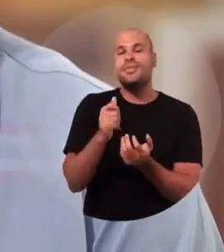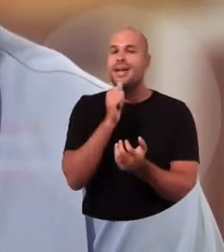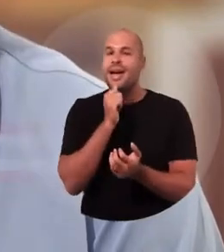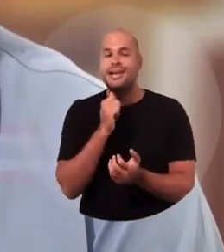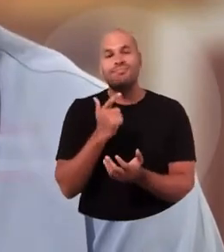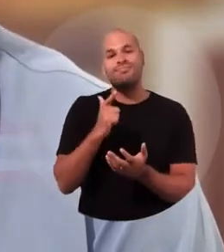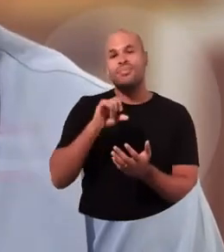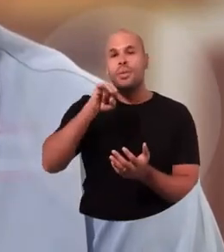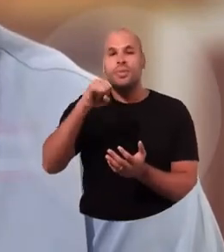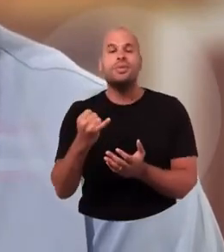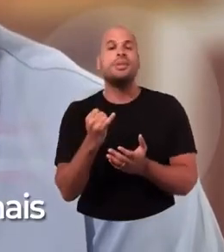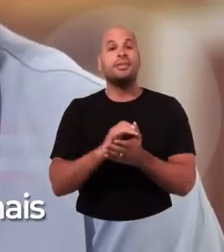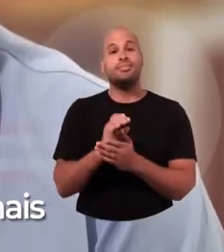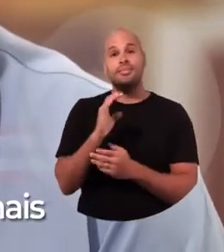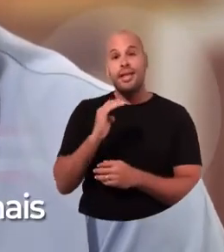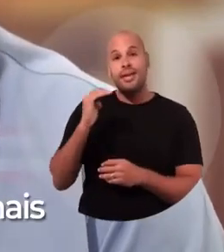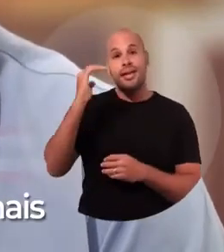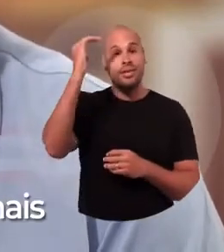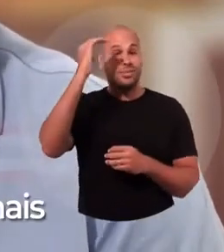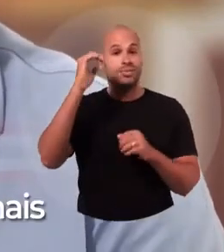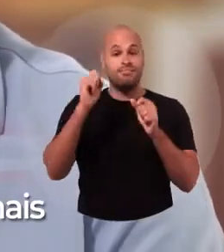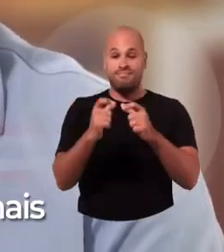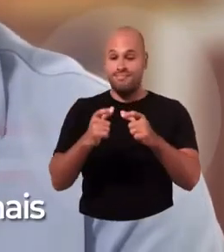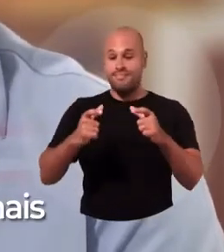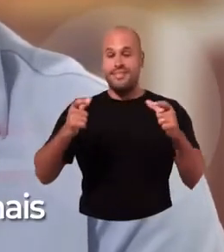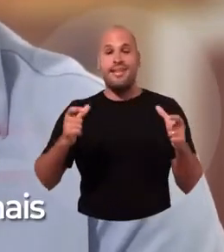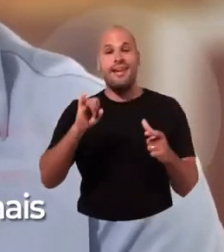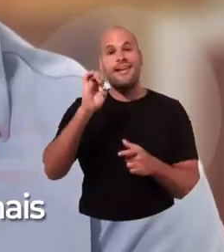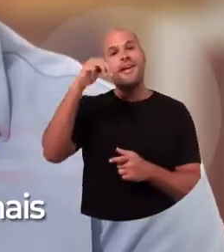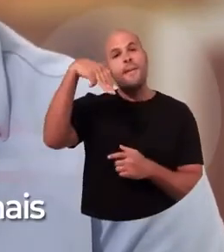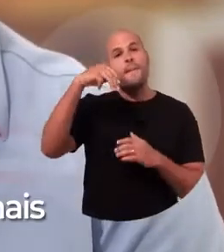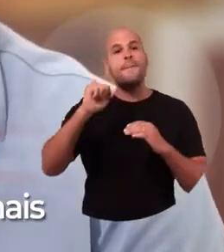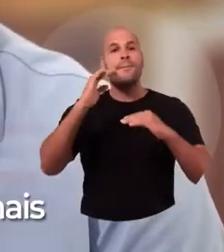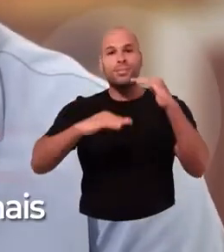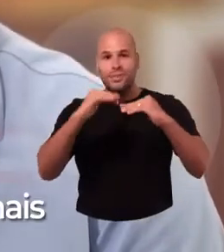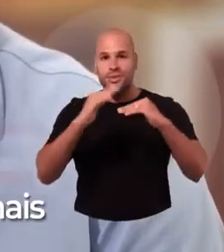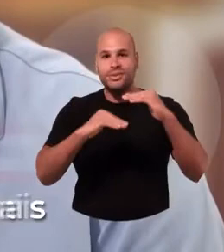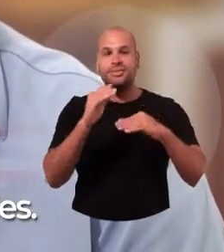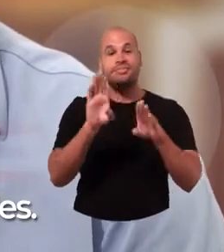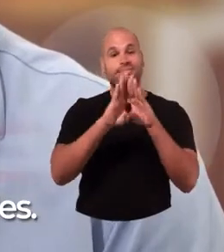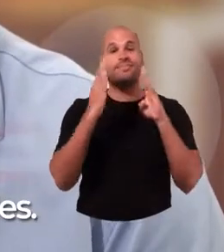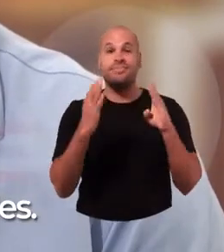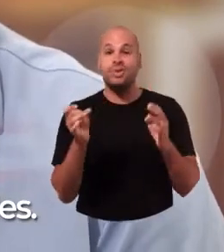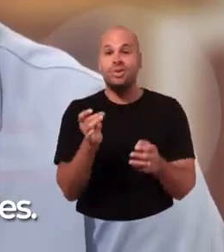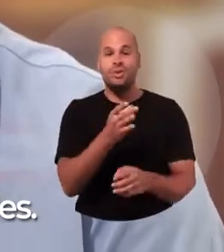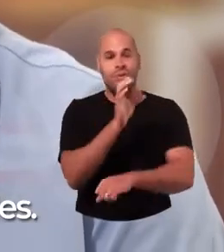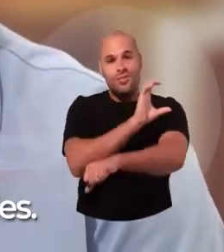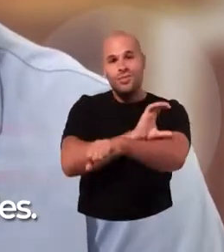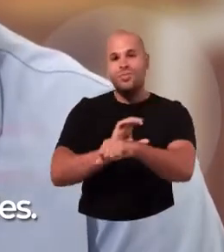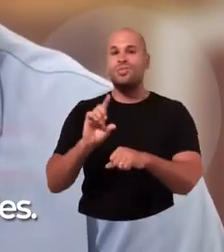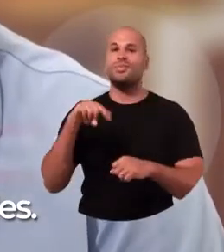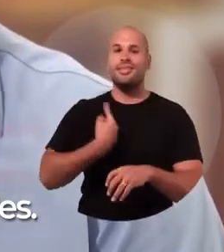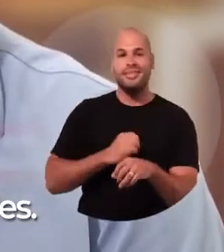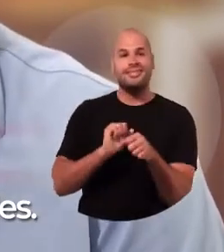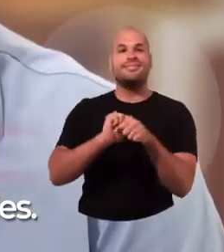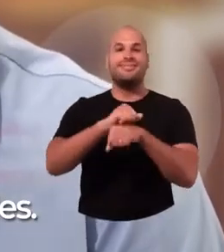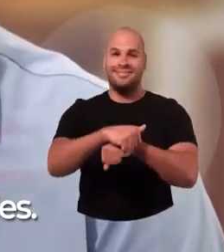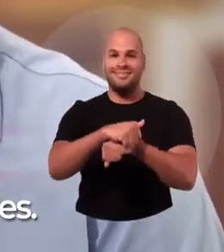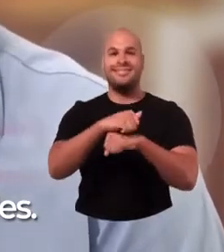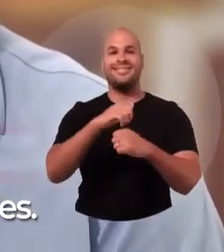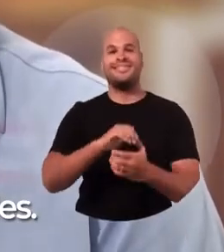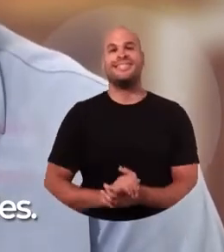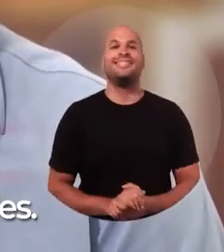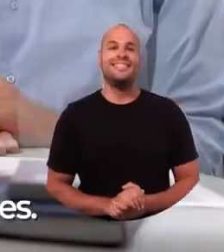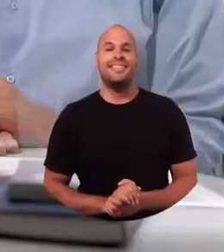têm essa oportunidade. Para os adultos, expandir os IEMAs vocacionais e abrir novos cursos nas